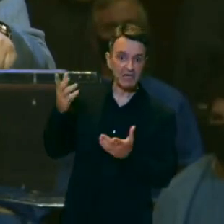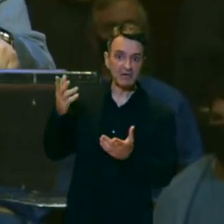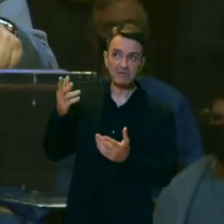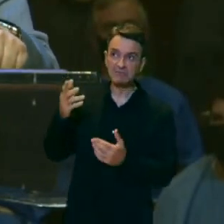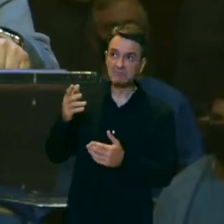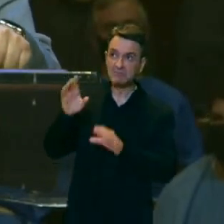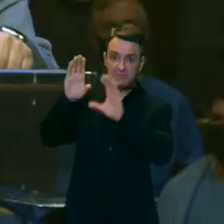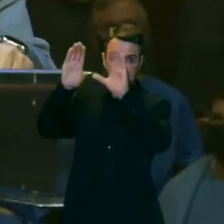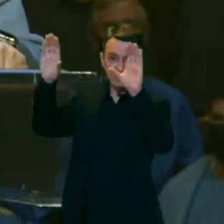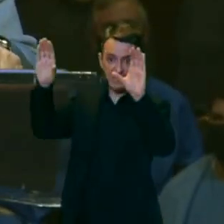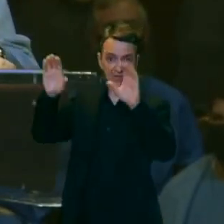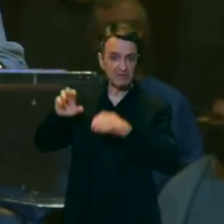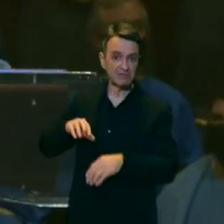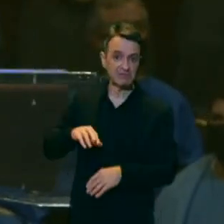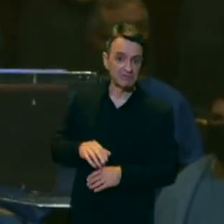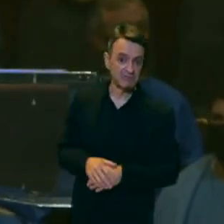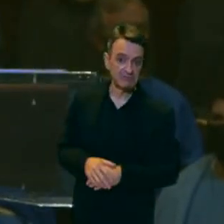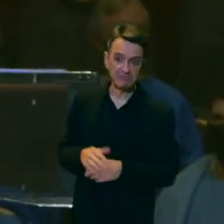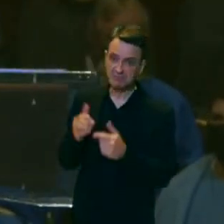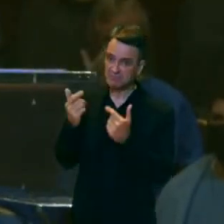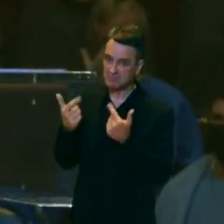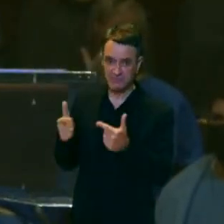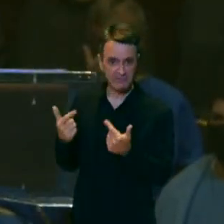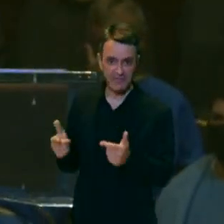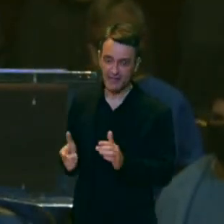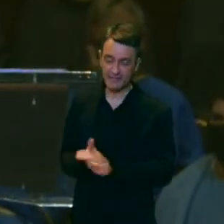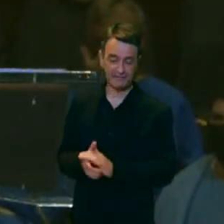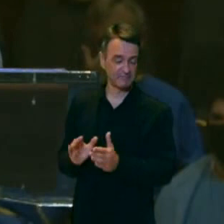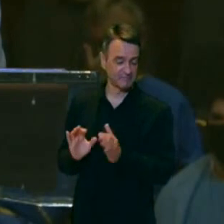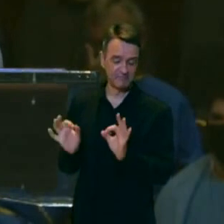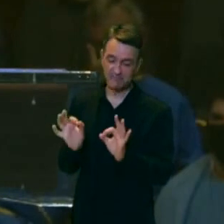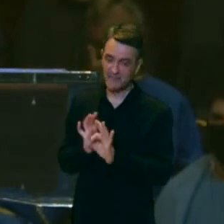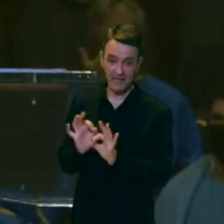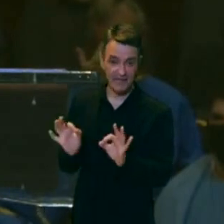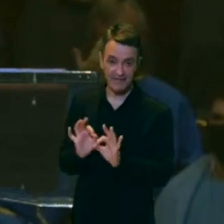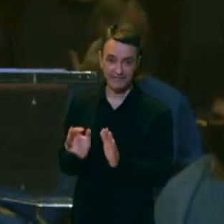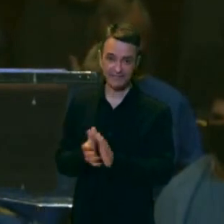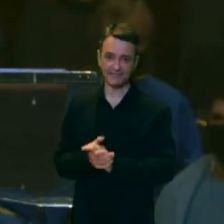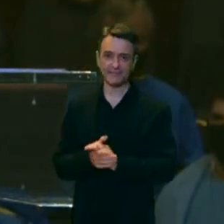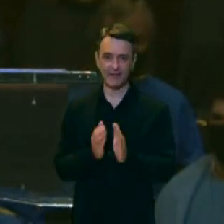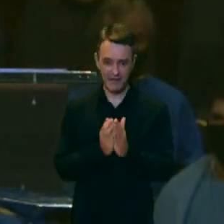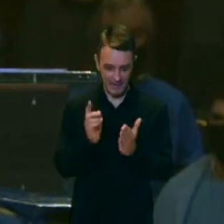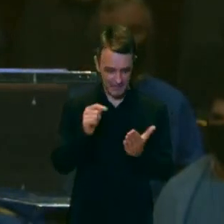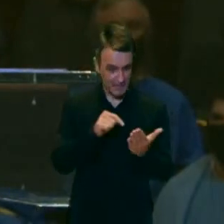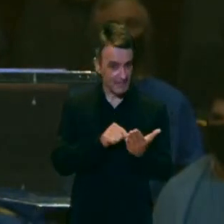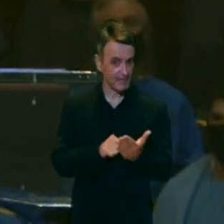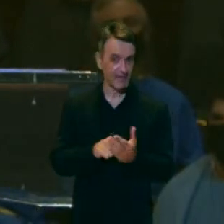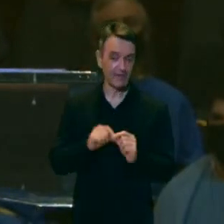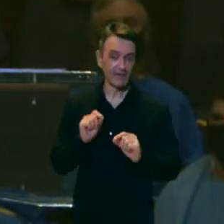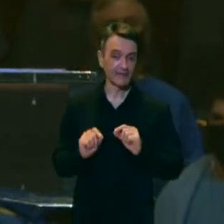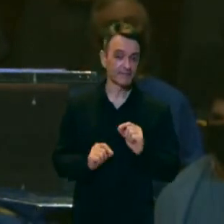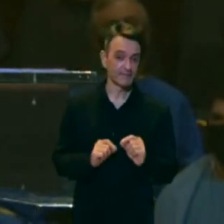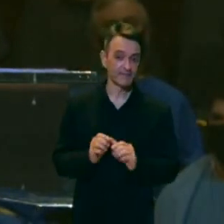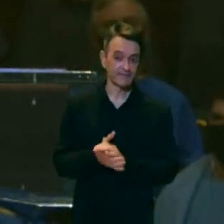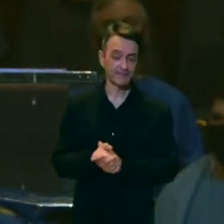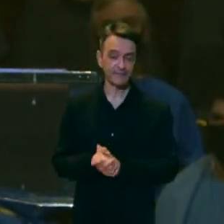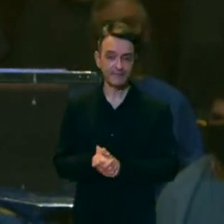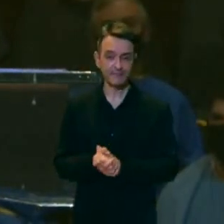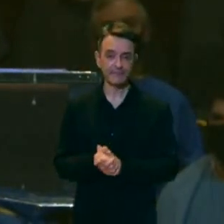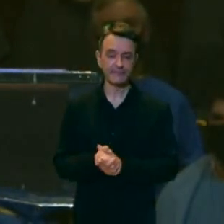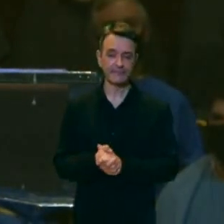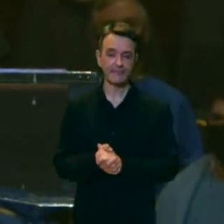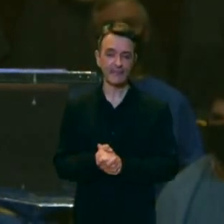aquele que ouve a voz de Deus. Por isso a Bíblia vai dizer que o Senhor,